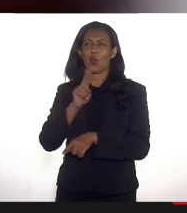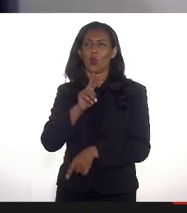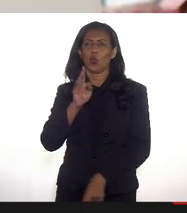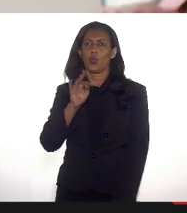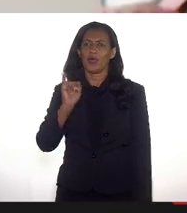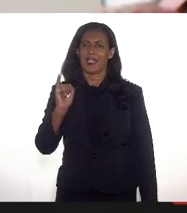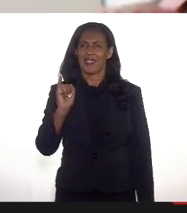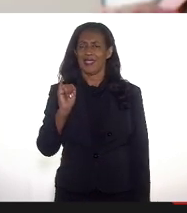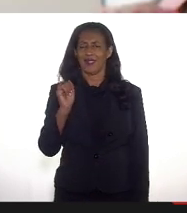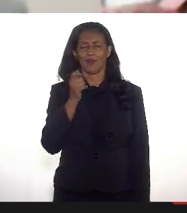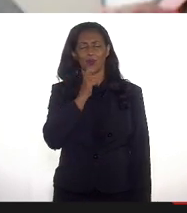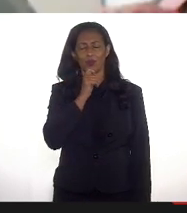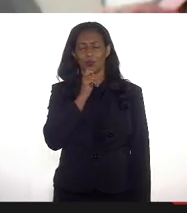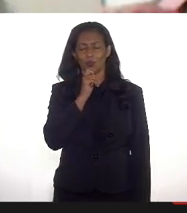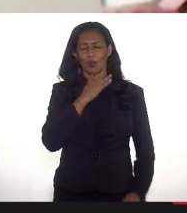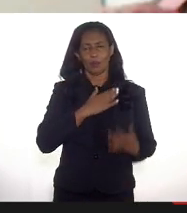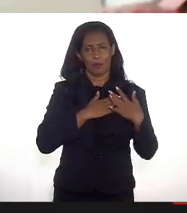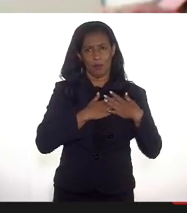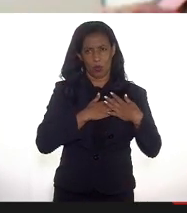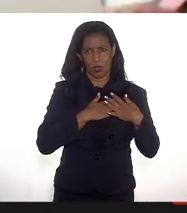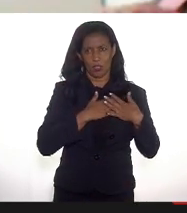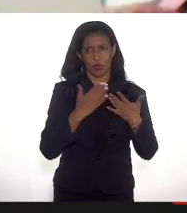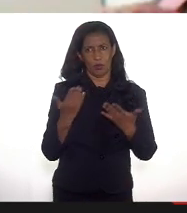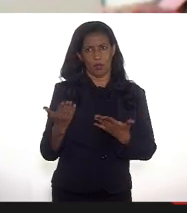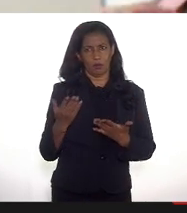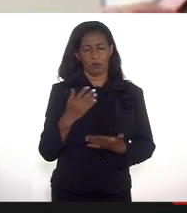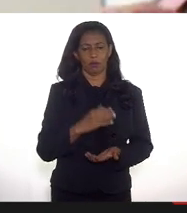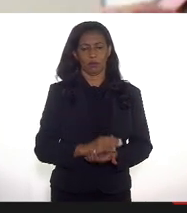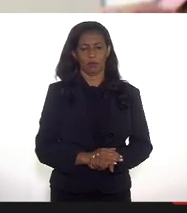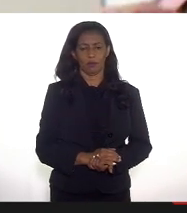Meus sentimentos também, Cláudia, mais uma vez.